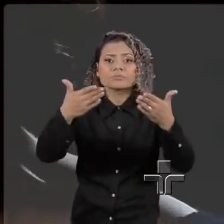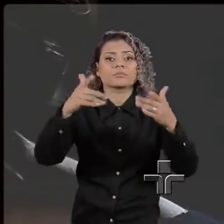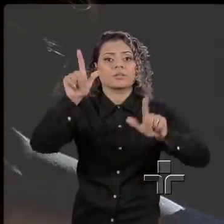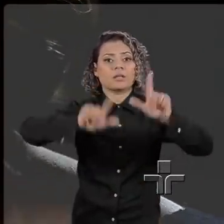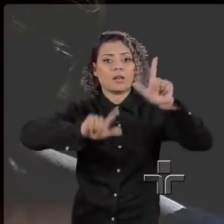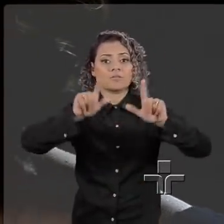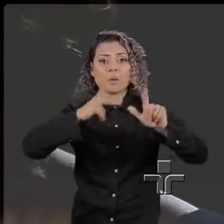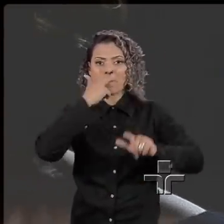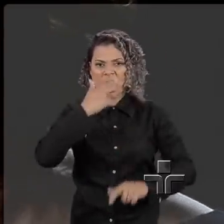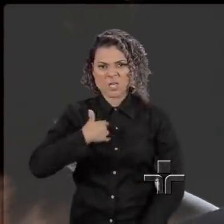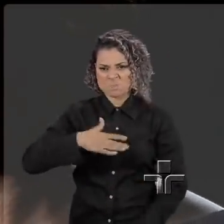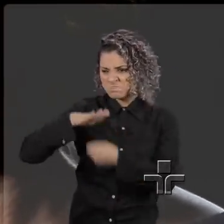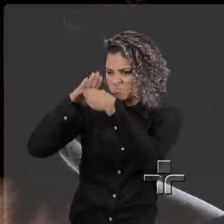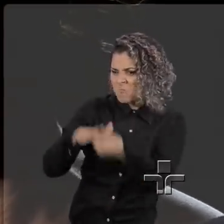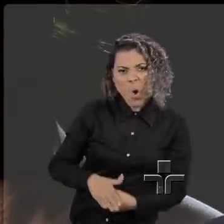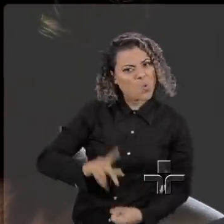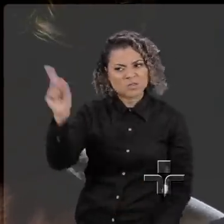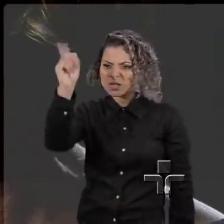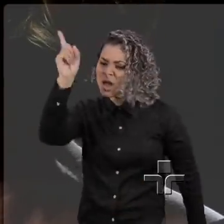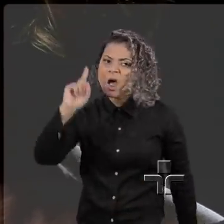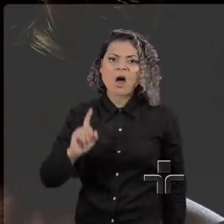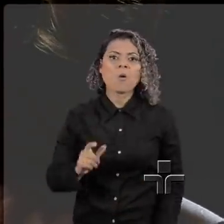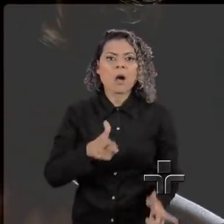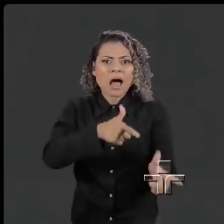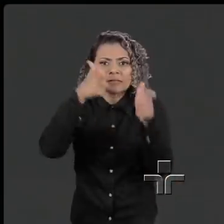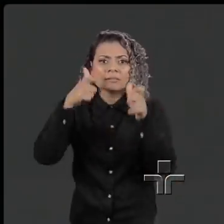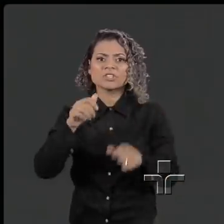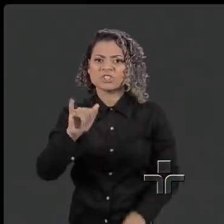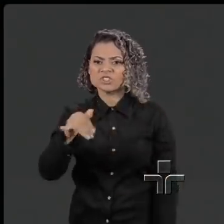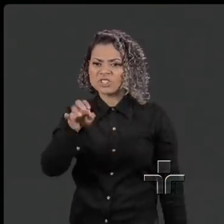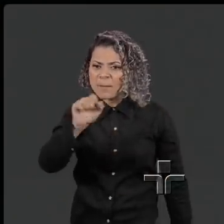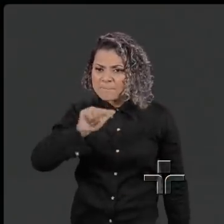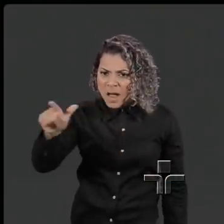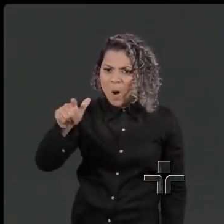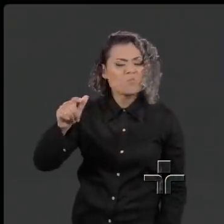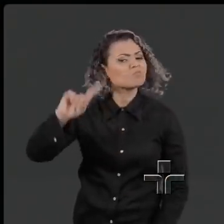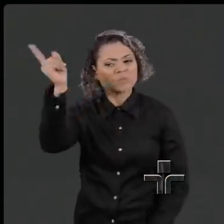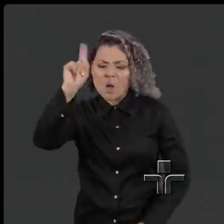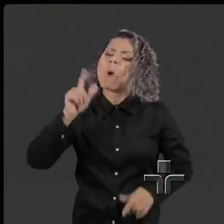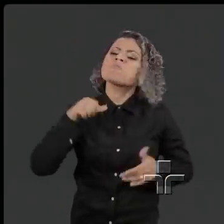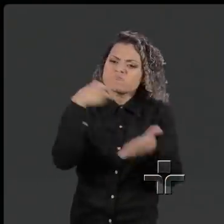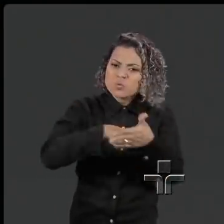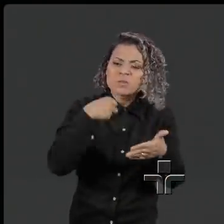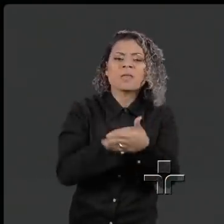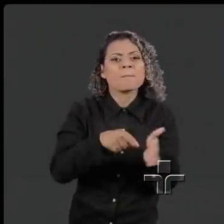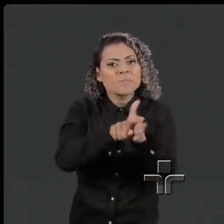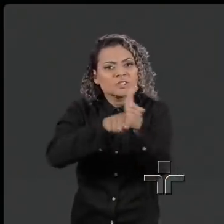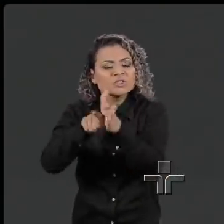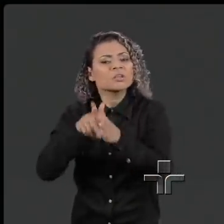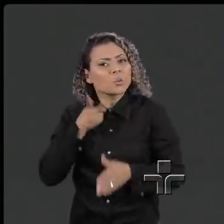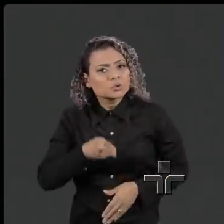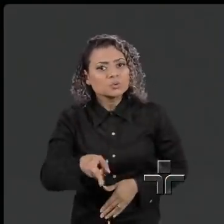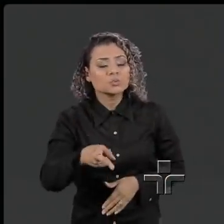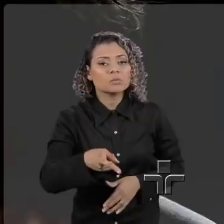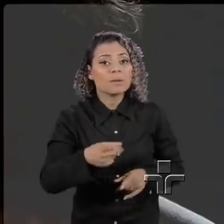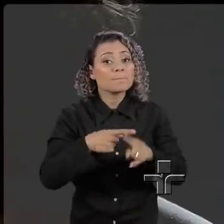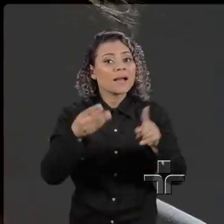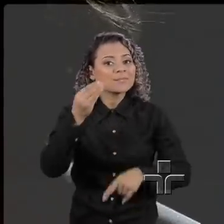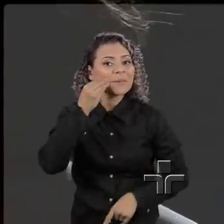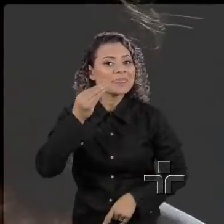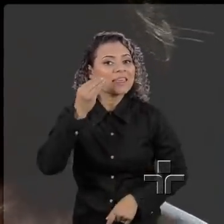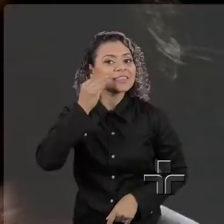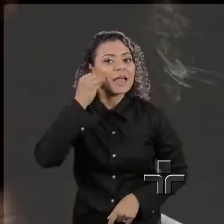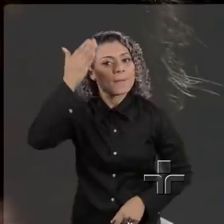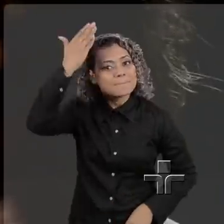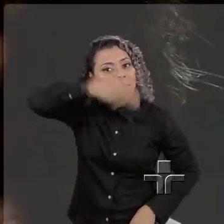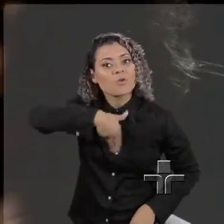se silenciasse o caso do assassinato de Jamal Khashoggi, como é o caso de agências multilaterais que continuam atuando para tentar